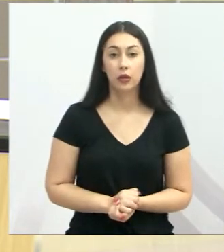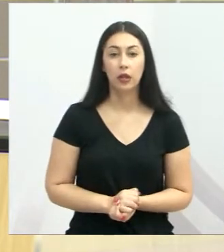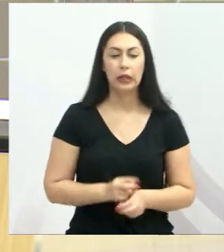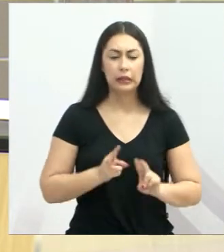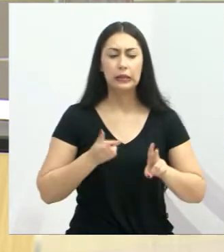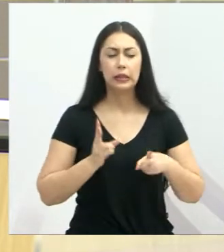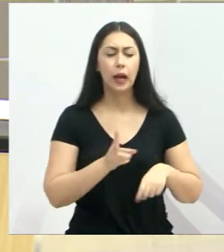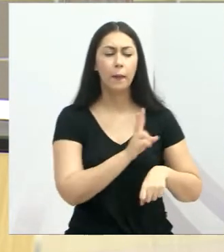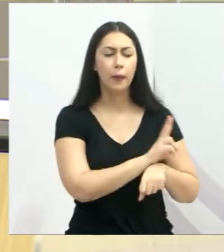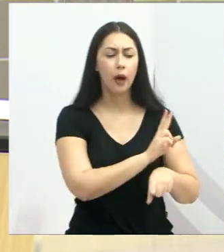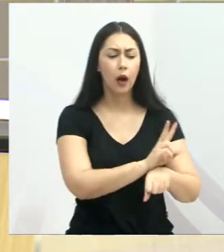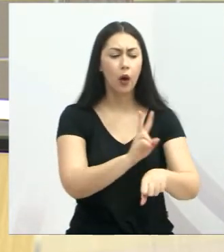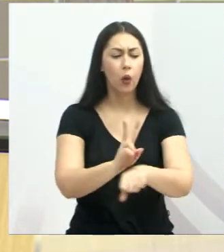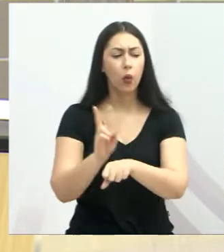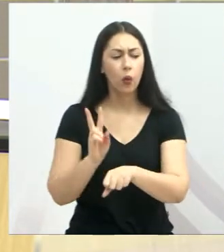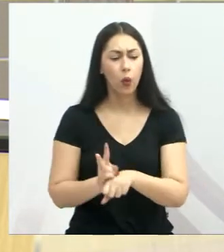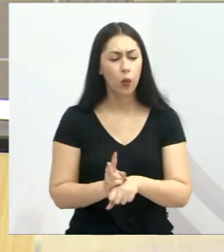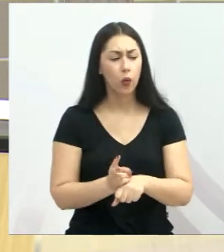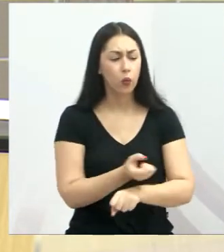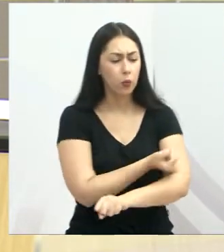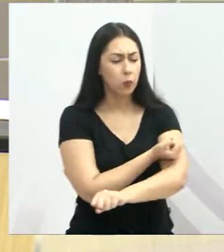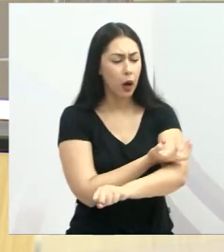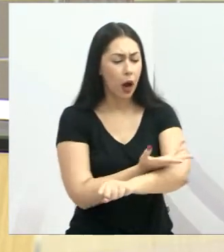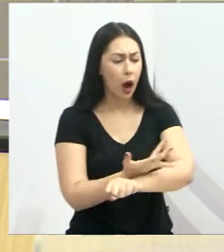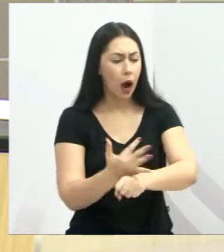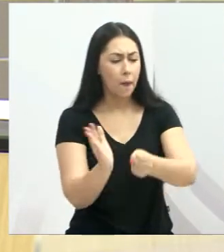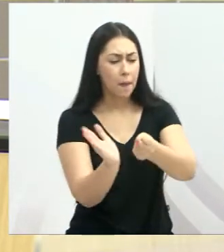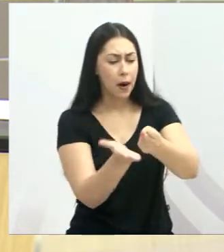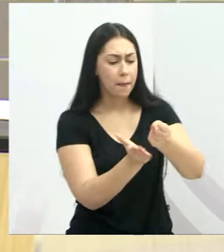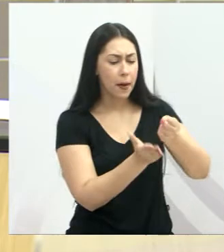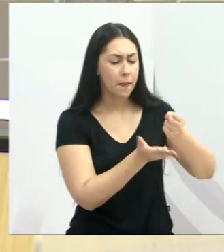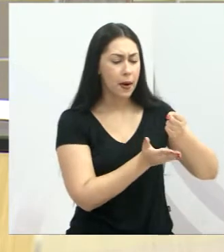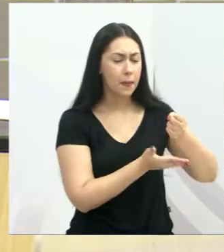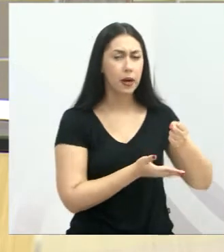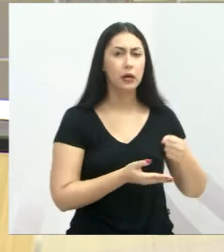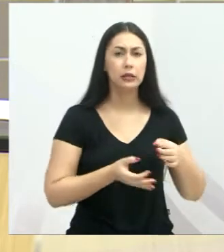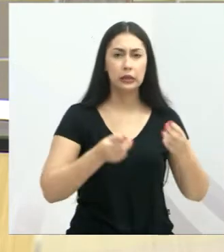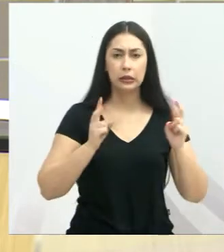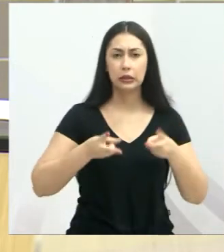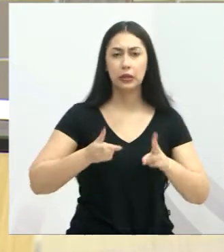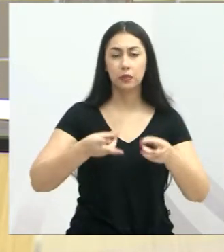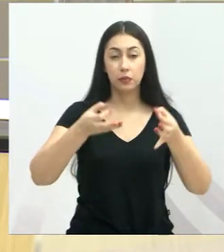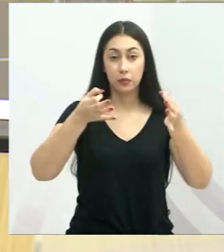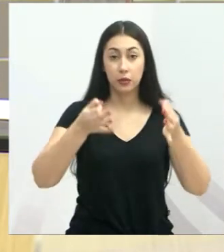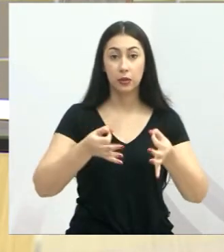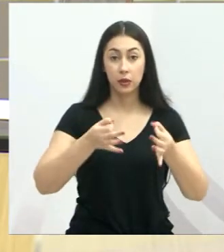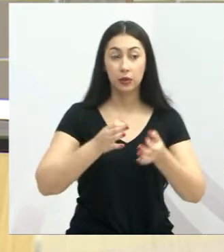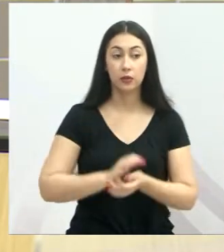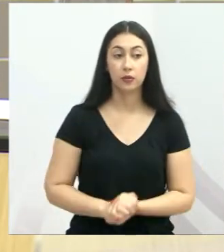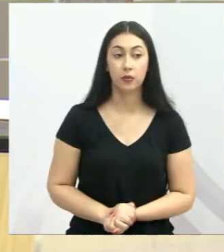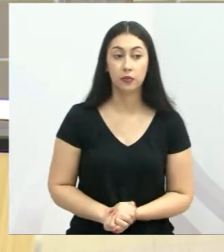através de tecnologia inovadora e ambientalmente correta, aplicando a metodologia totalmente brasileira.